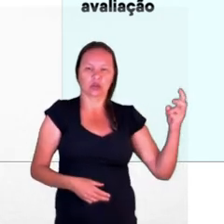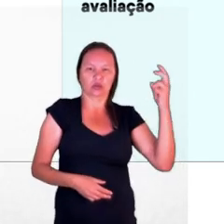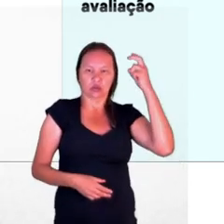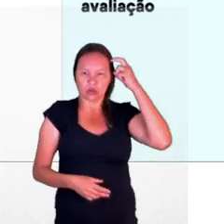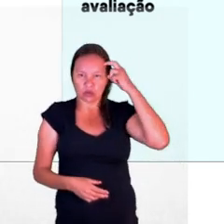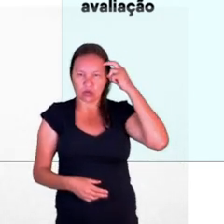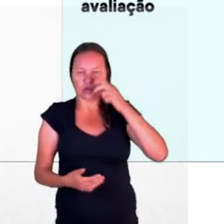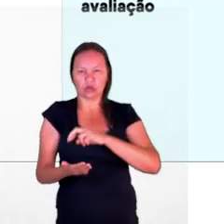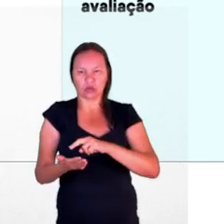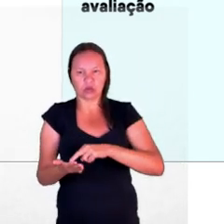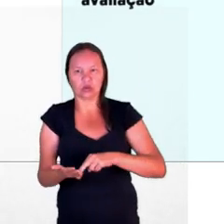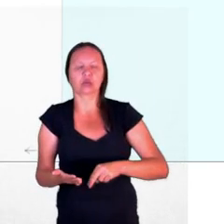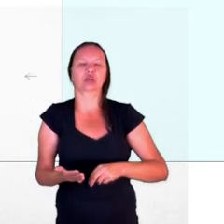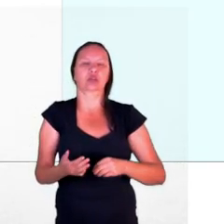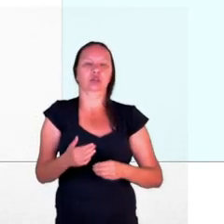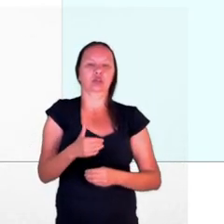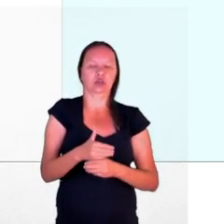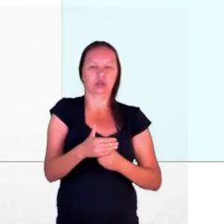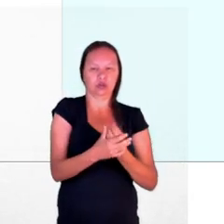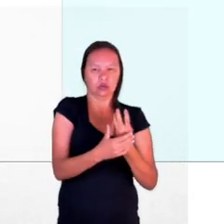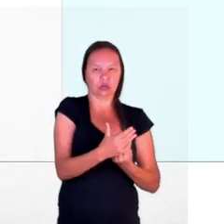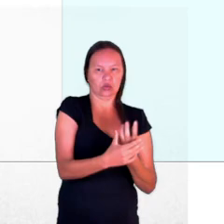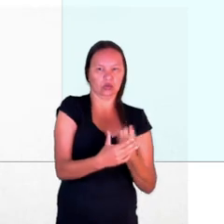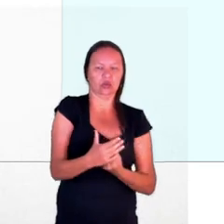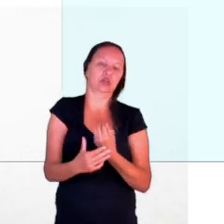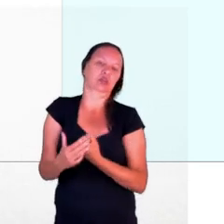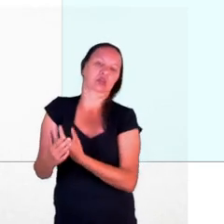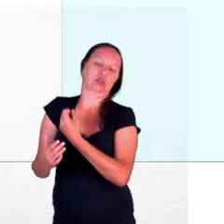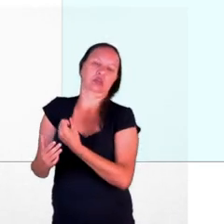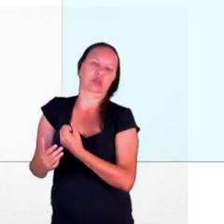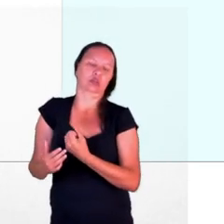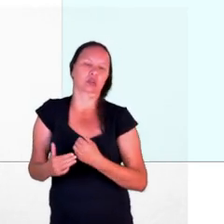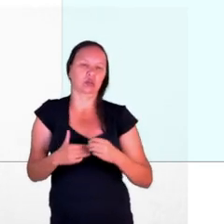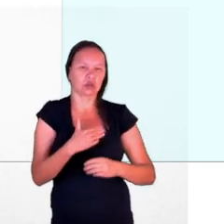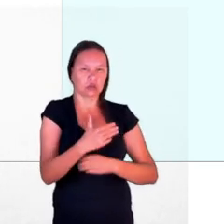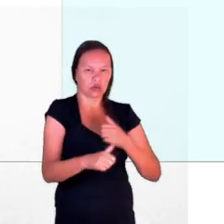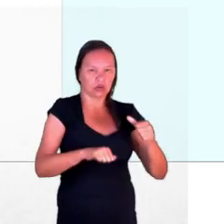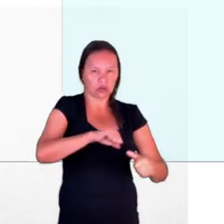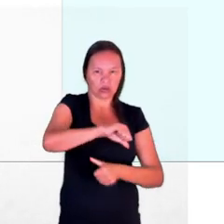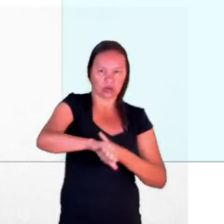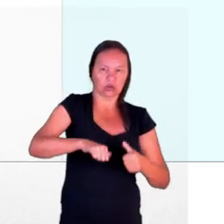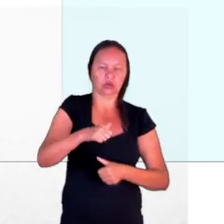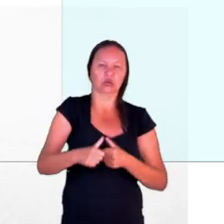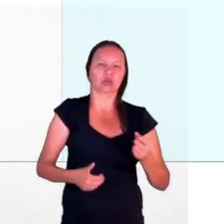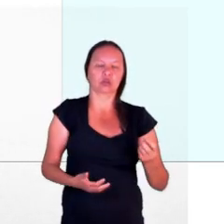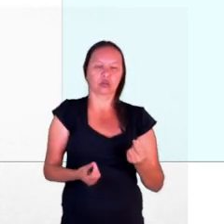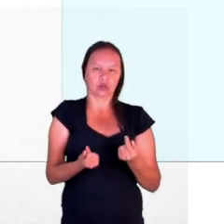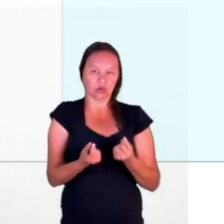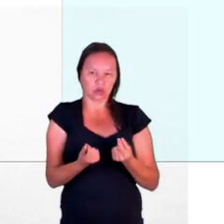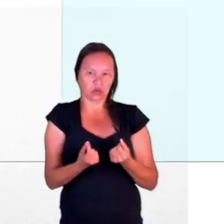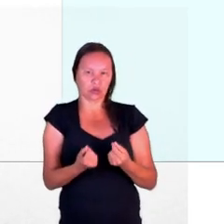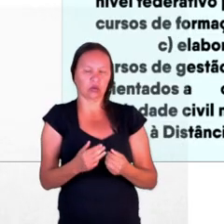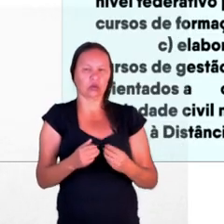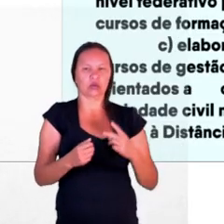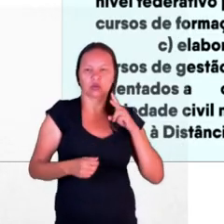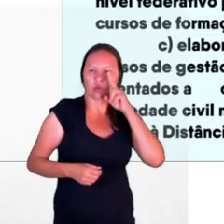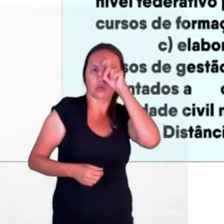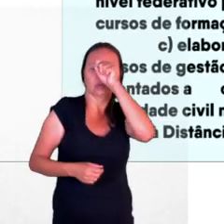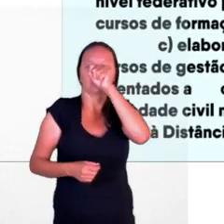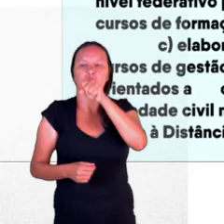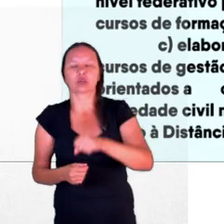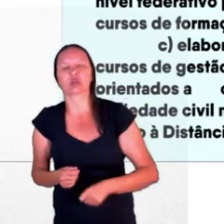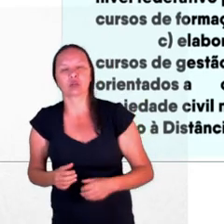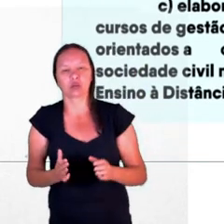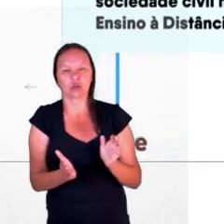inscrever né os seus projetos isso também vai reverter em geração de renda em fortalecimento coletivo e